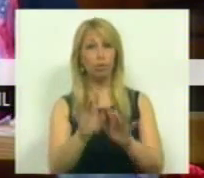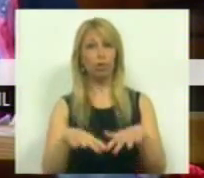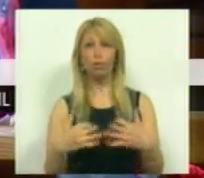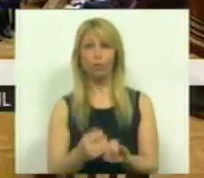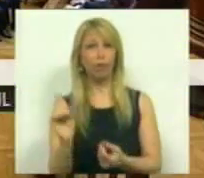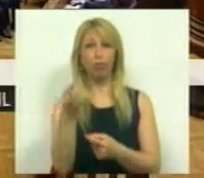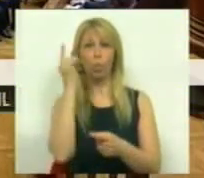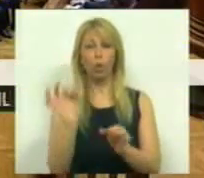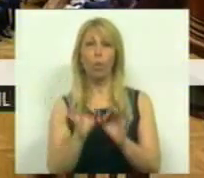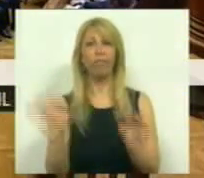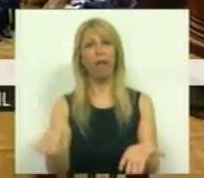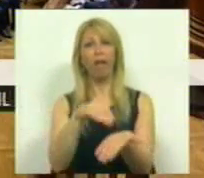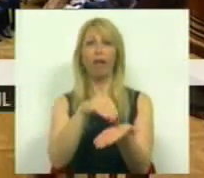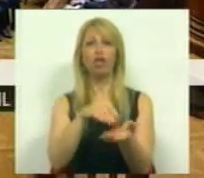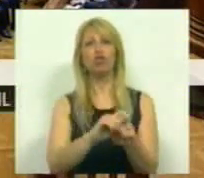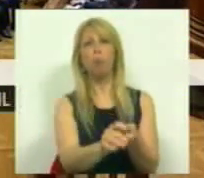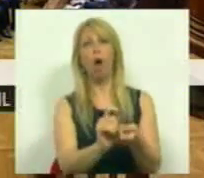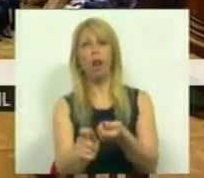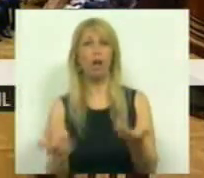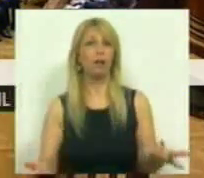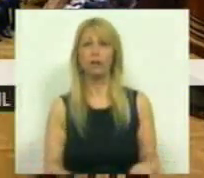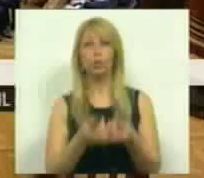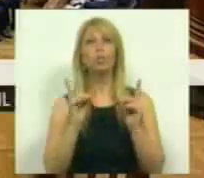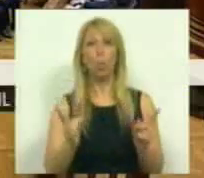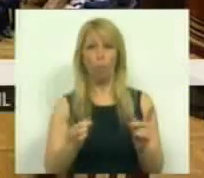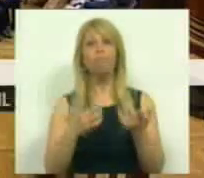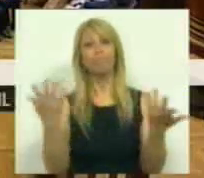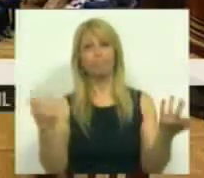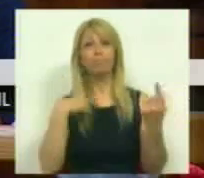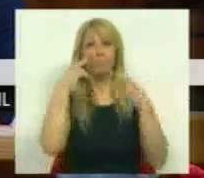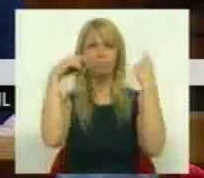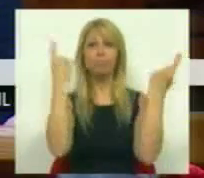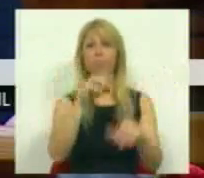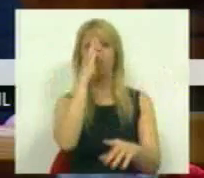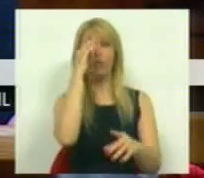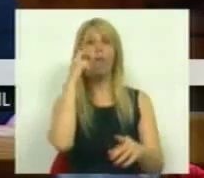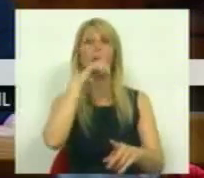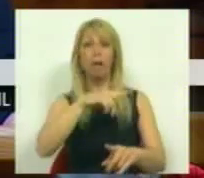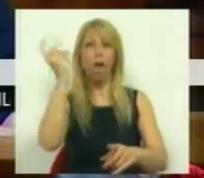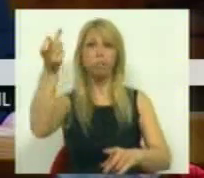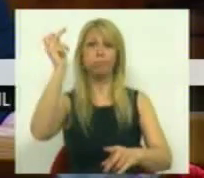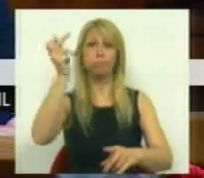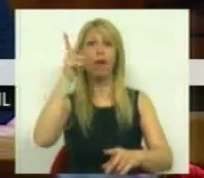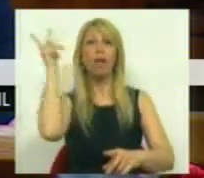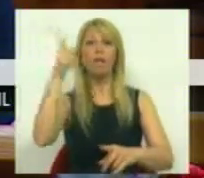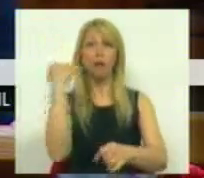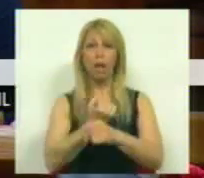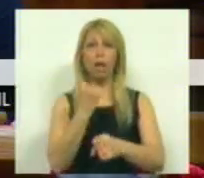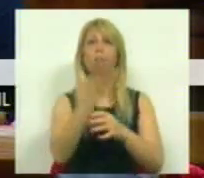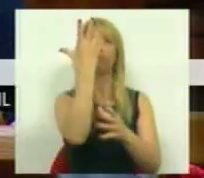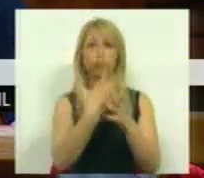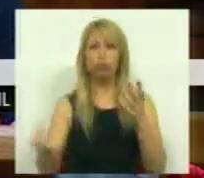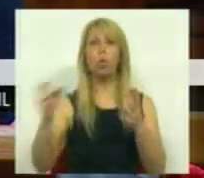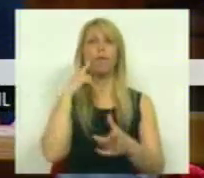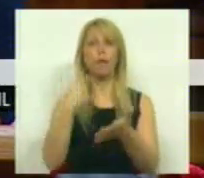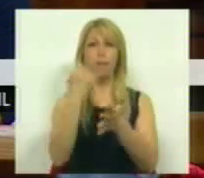são esmola, são a devolução do esforço de quem trabalha a vida inteira, que desconta e paga impostos para si e para